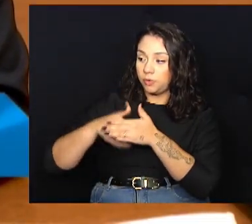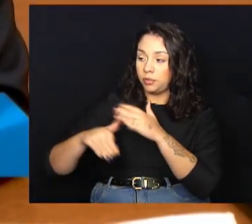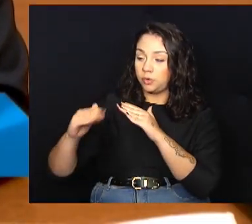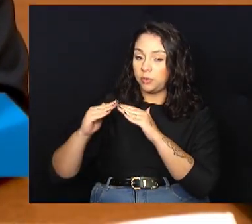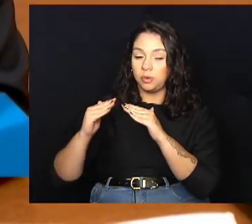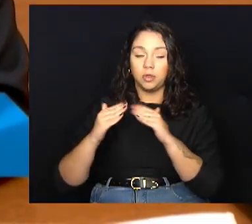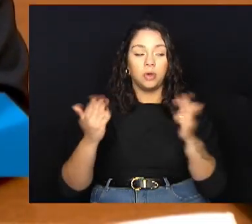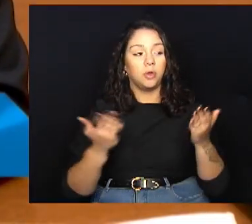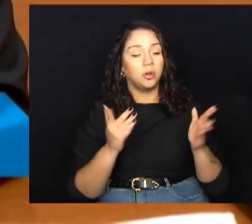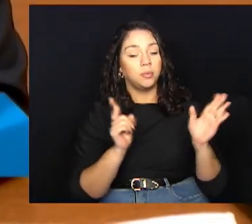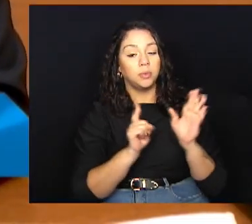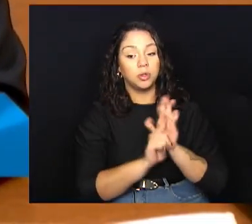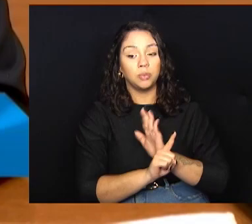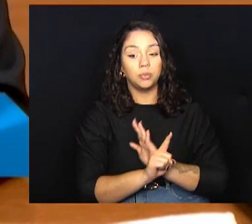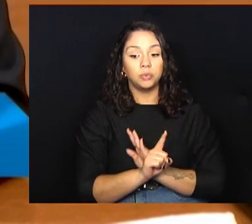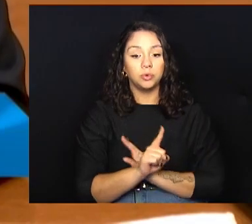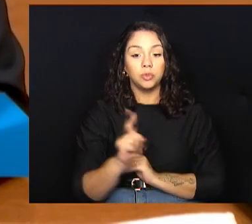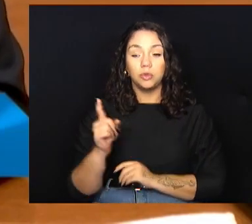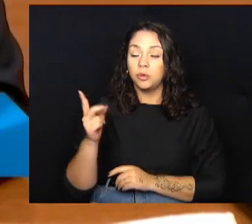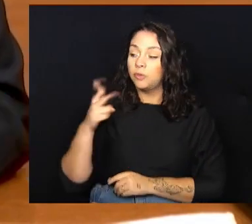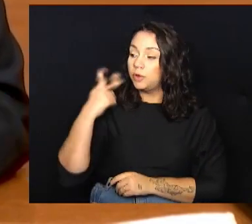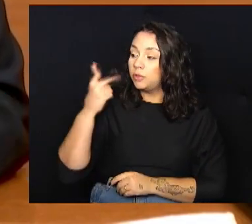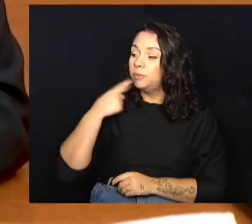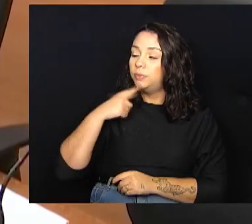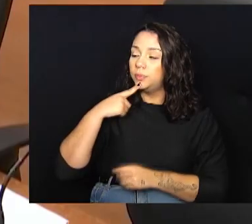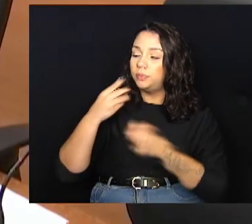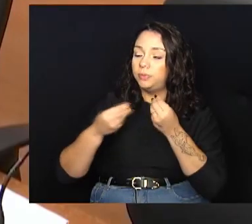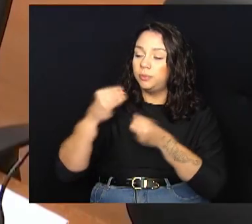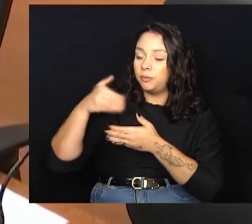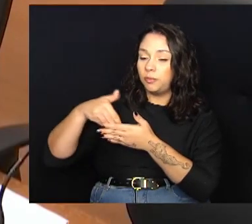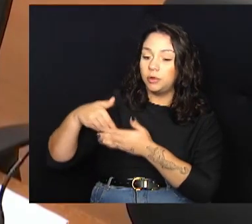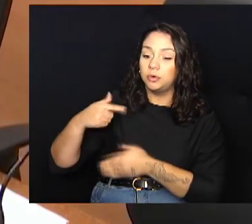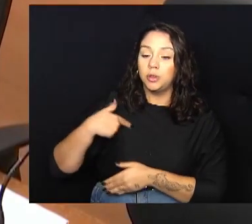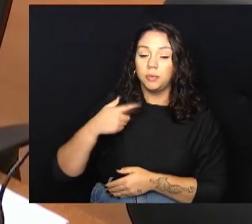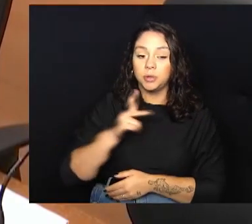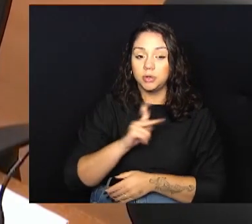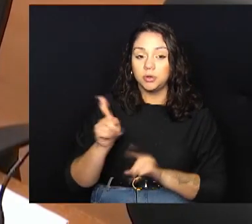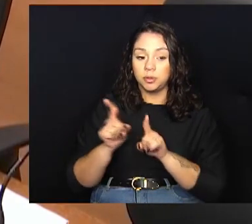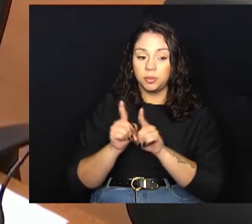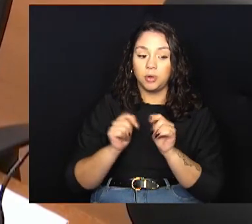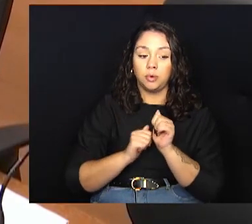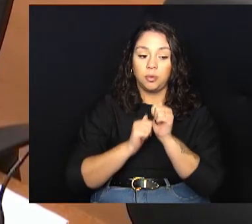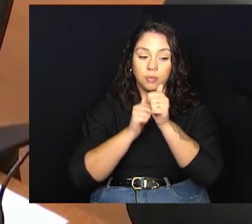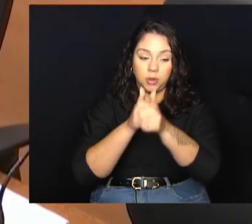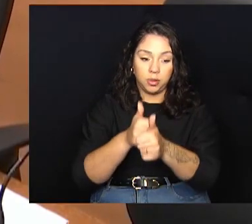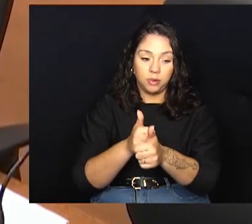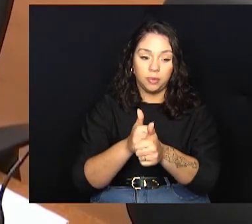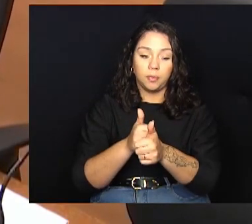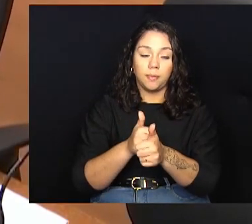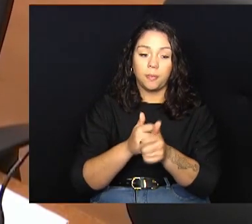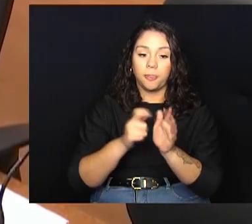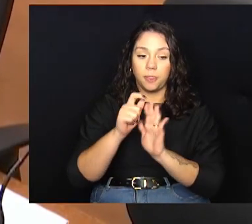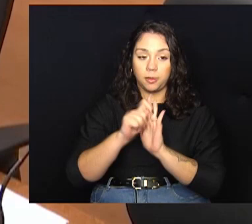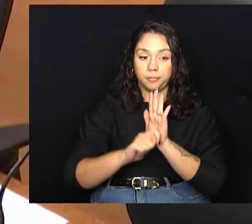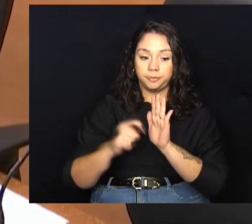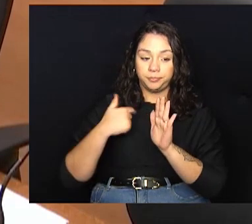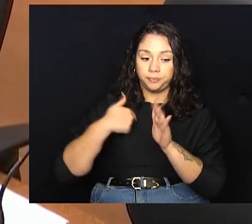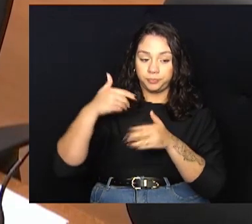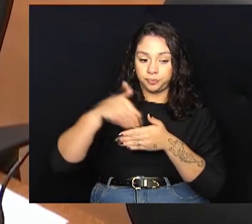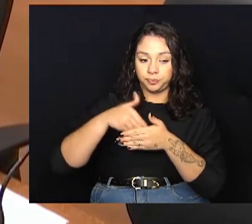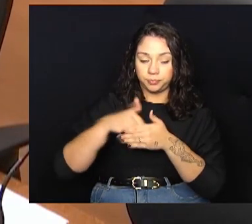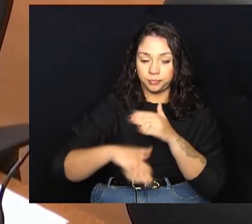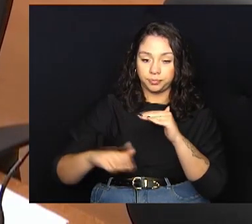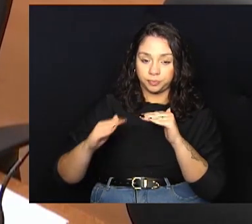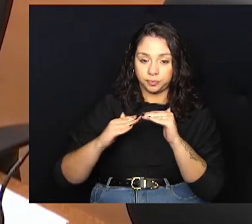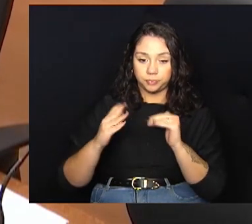ao Vereador Eduardo Magal Como vota senhor presidente também acompanha o relator meu voto é favorável